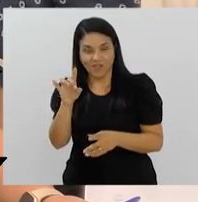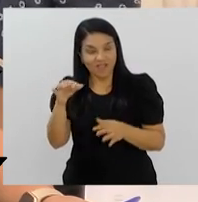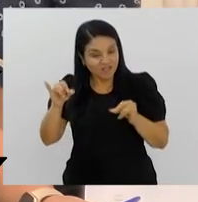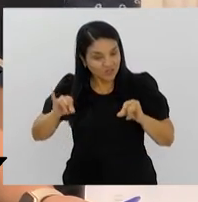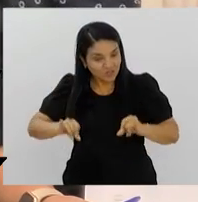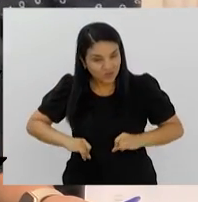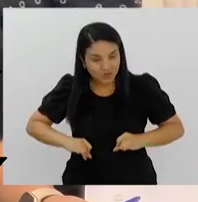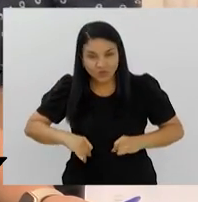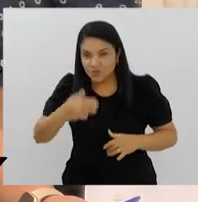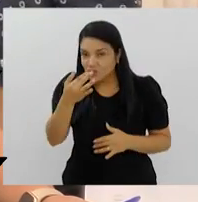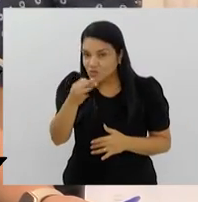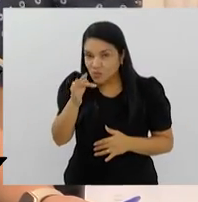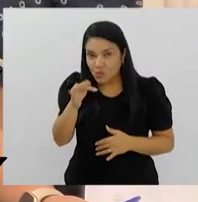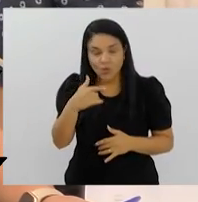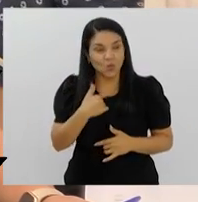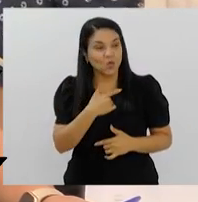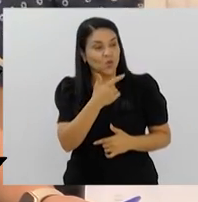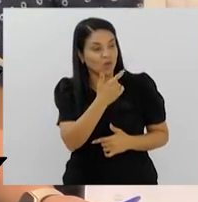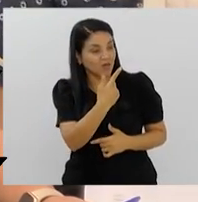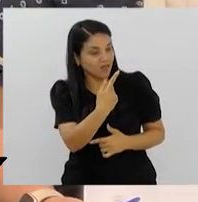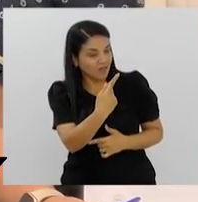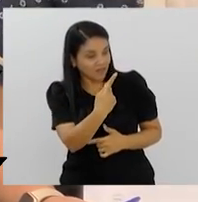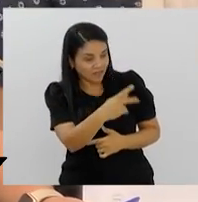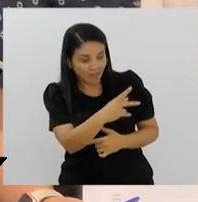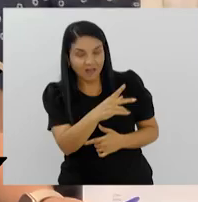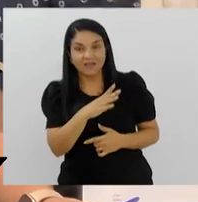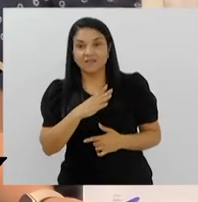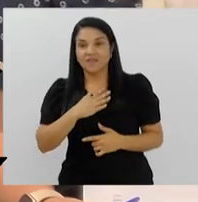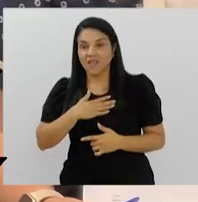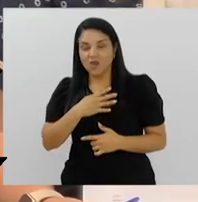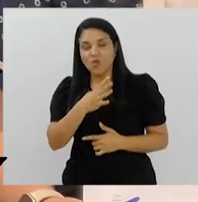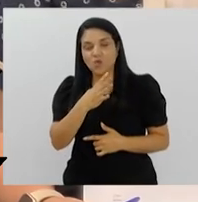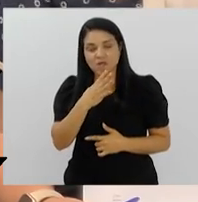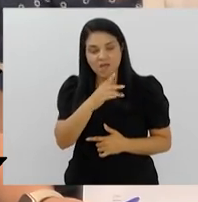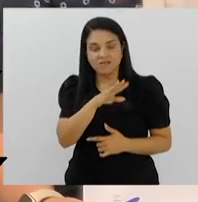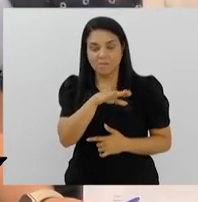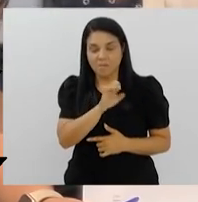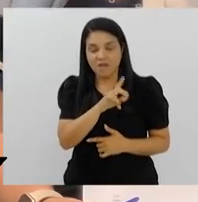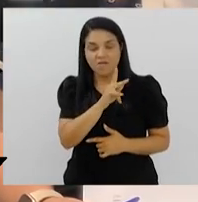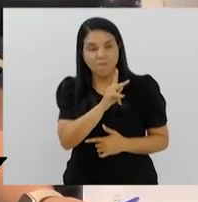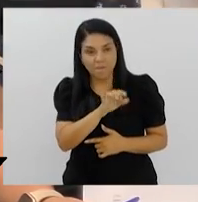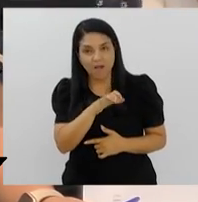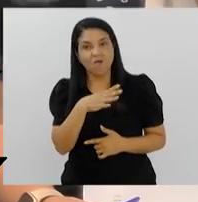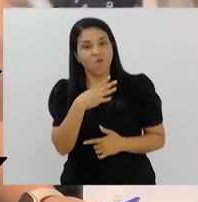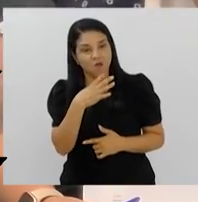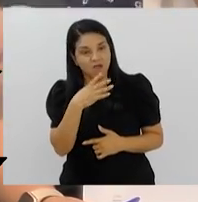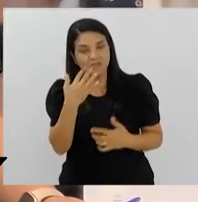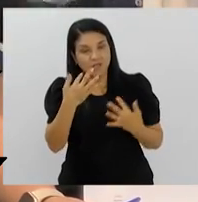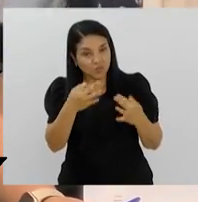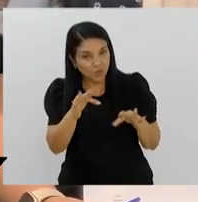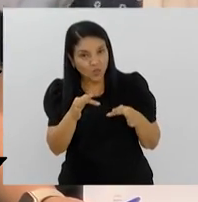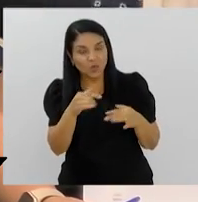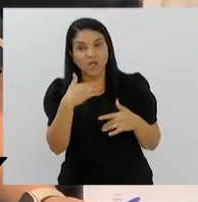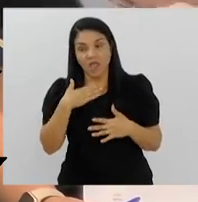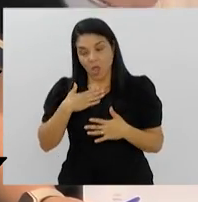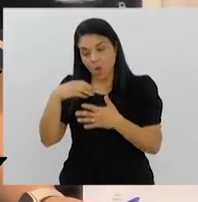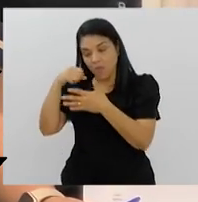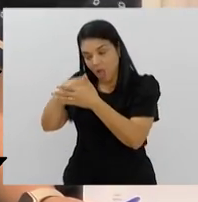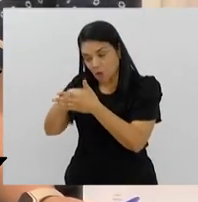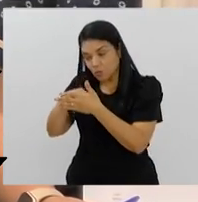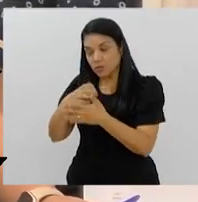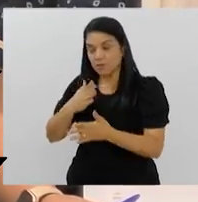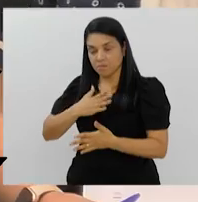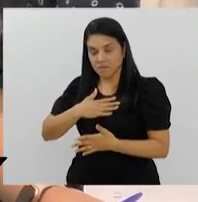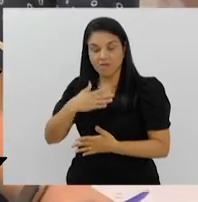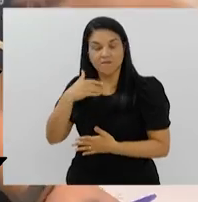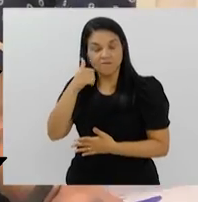nós sabemos eu não tenho uma dor do Pedro ele tem a dele só ele conhece a mãe o pai eu imagino a luta eu tenho a minha com a minha filha